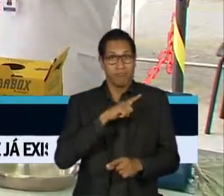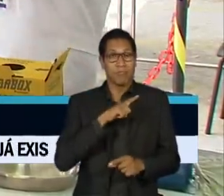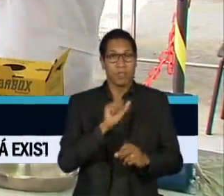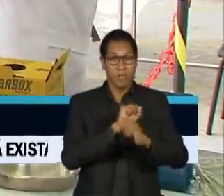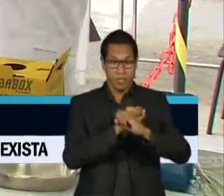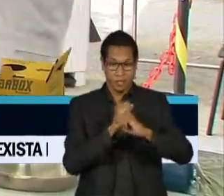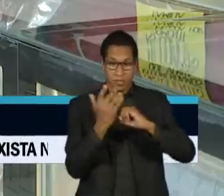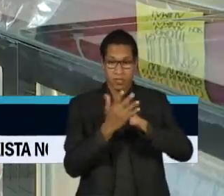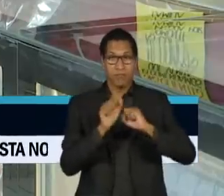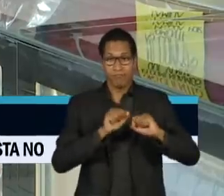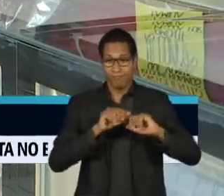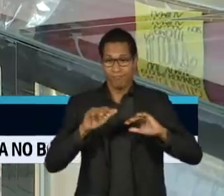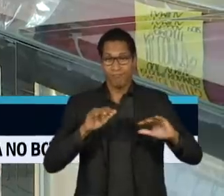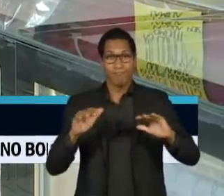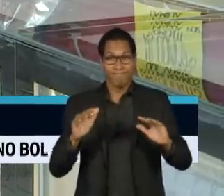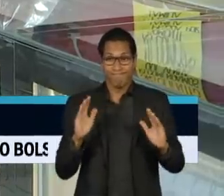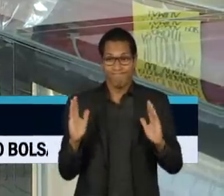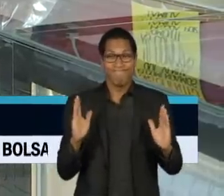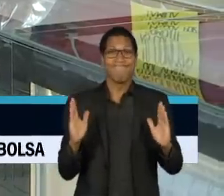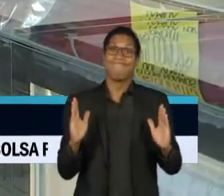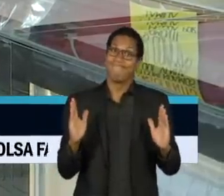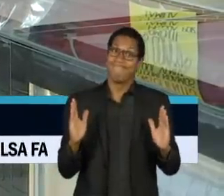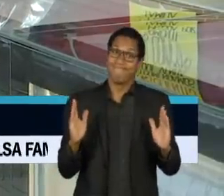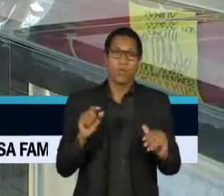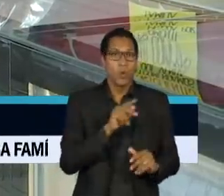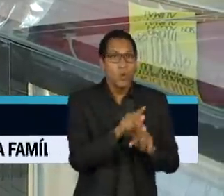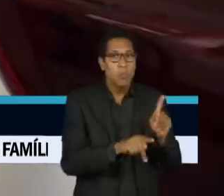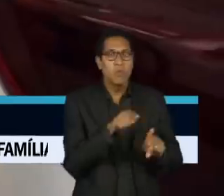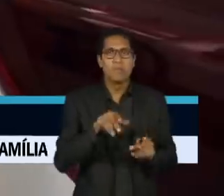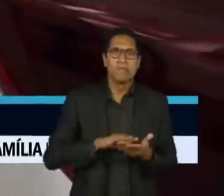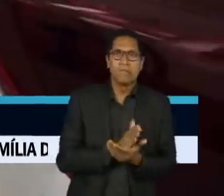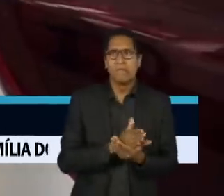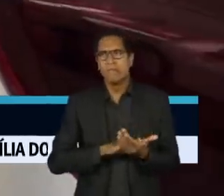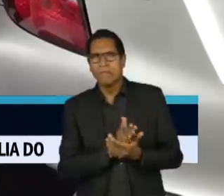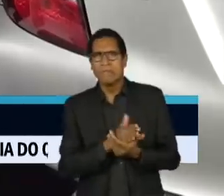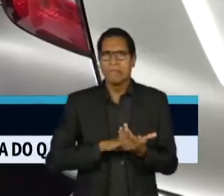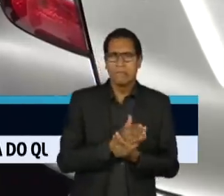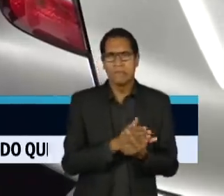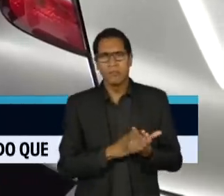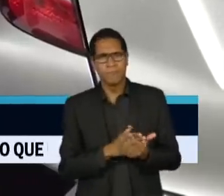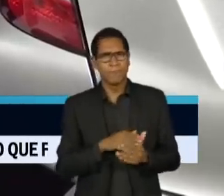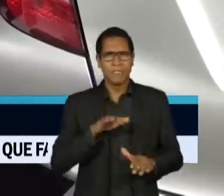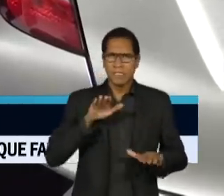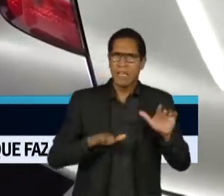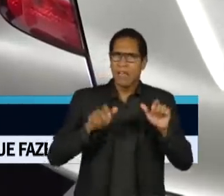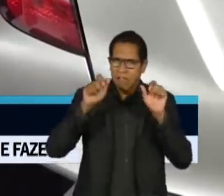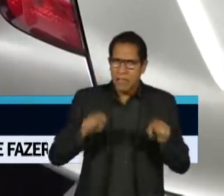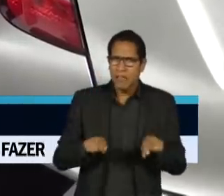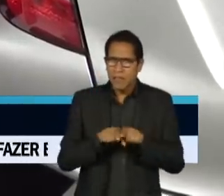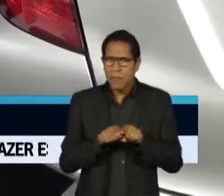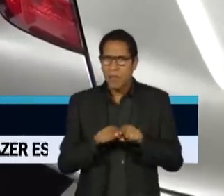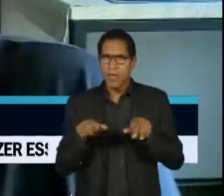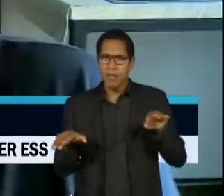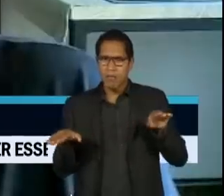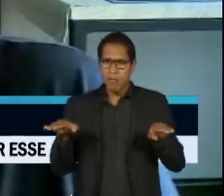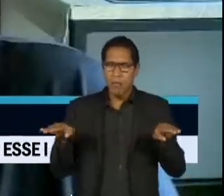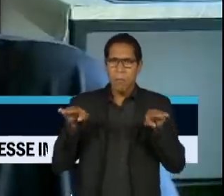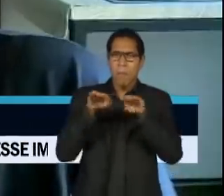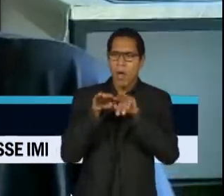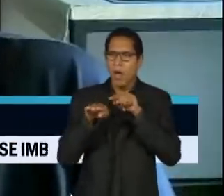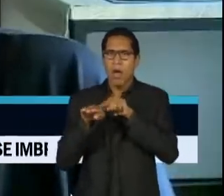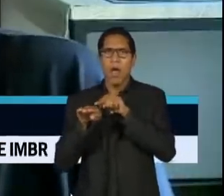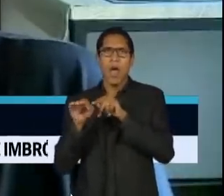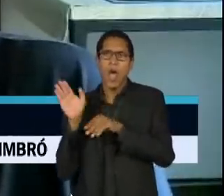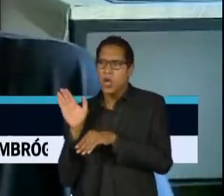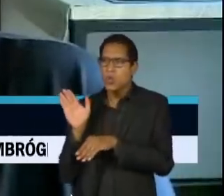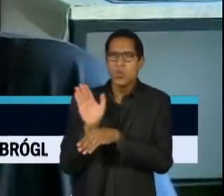Mas então esse desgaste talvez não consiga ser compensado por um aumento